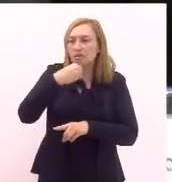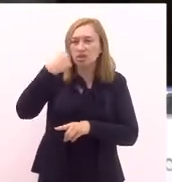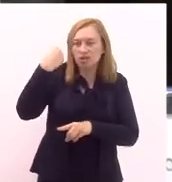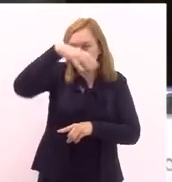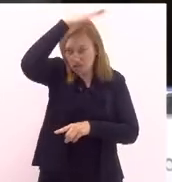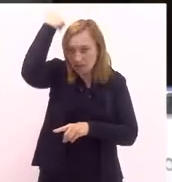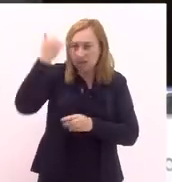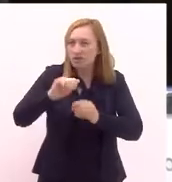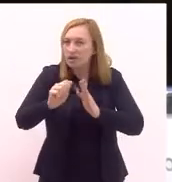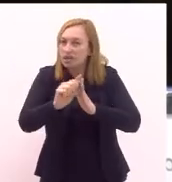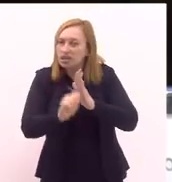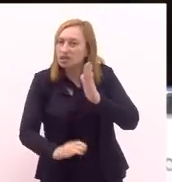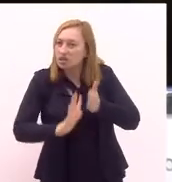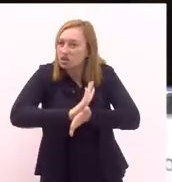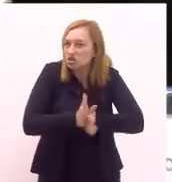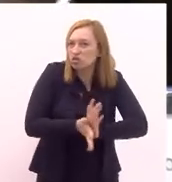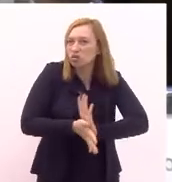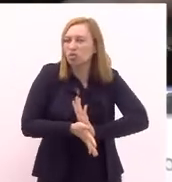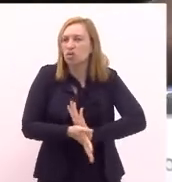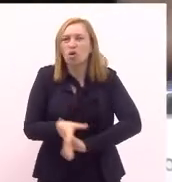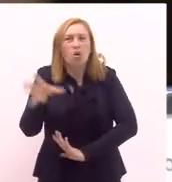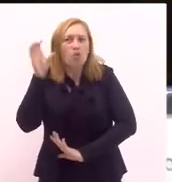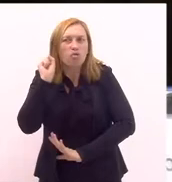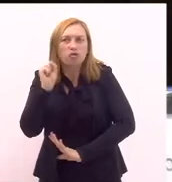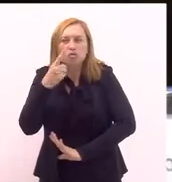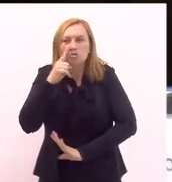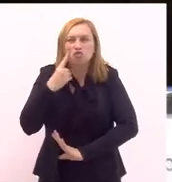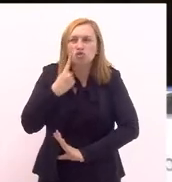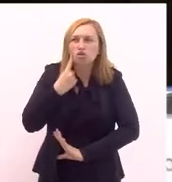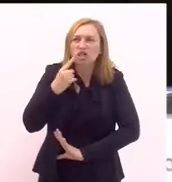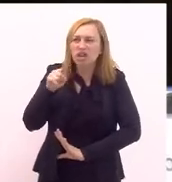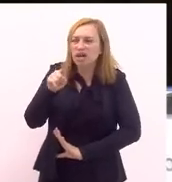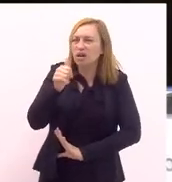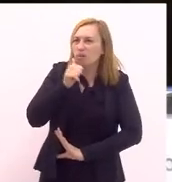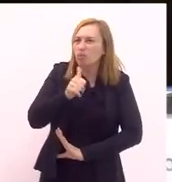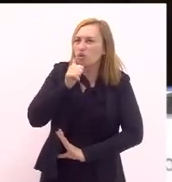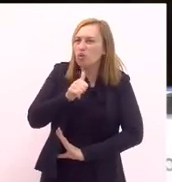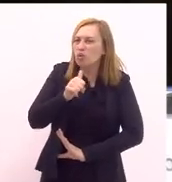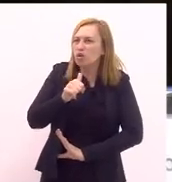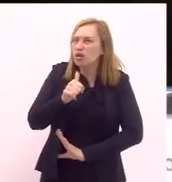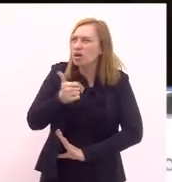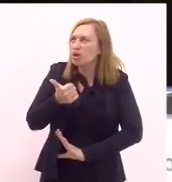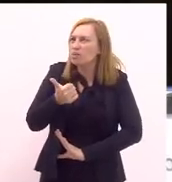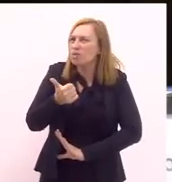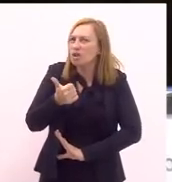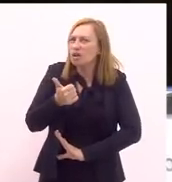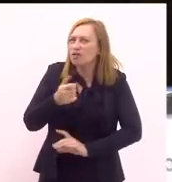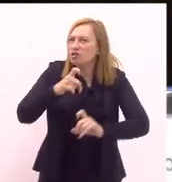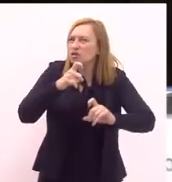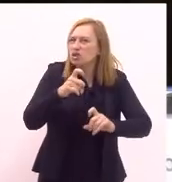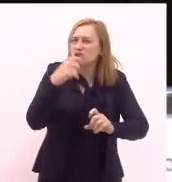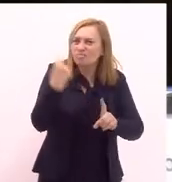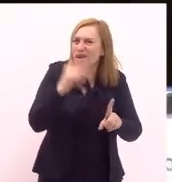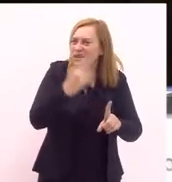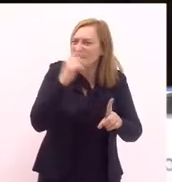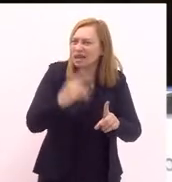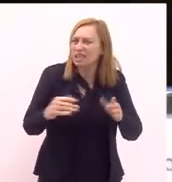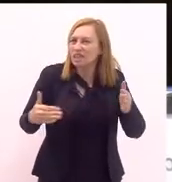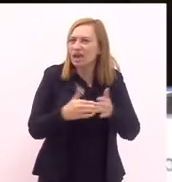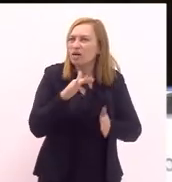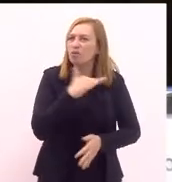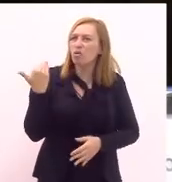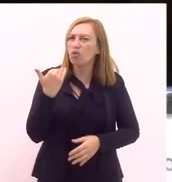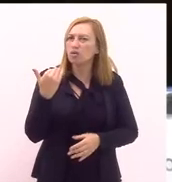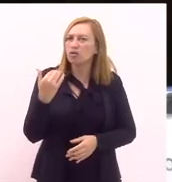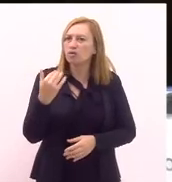pegarmos pastores com discurso intolerante e ouvimos o choro daquela moça que vemos que foi isto que foi espancada até a morte por